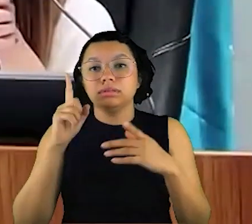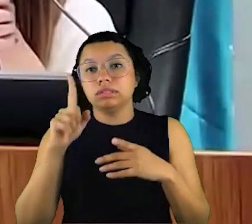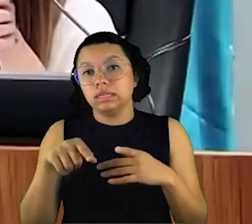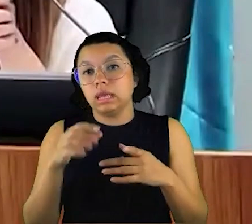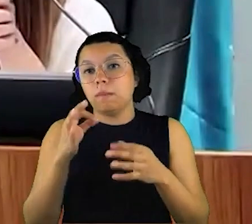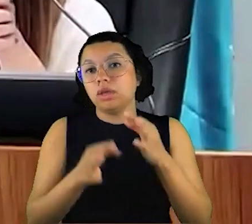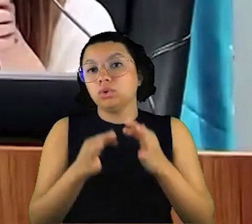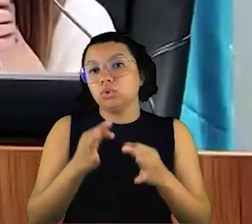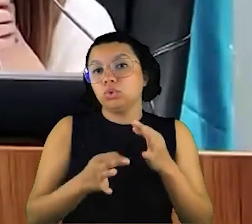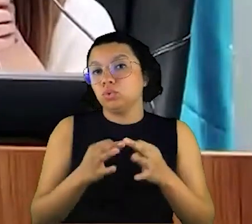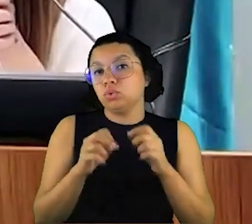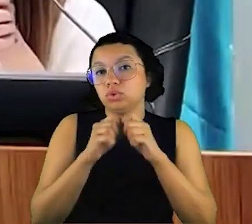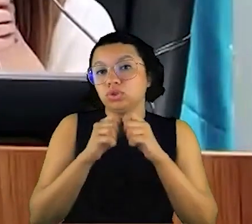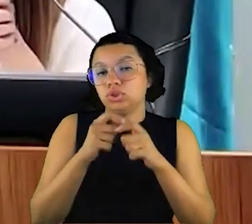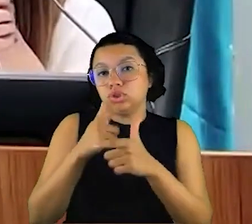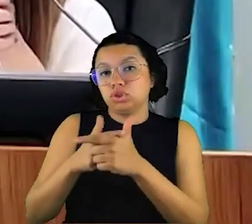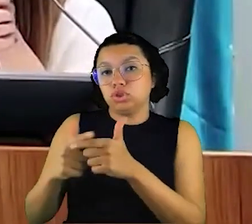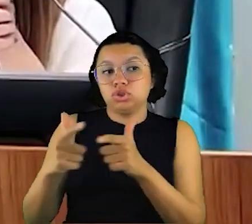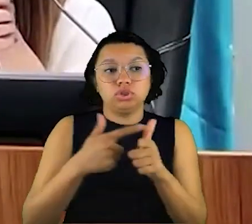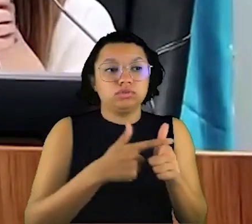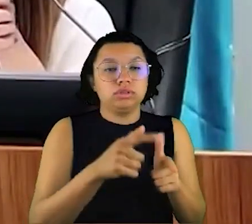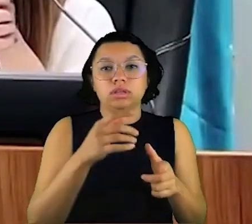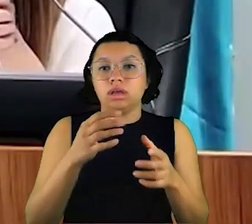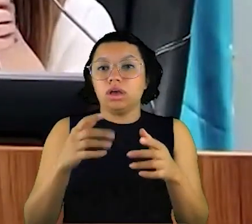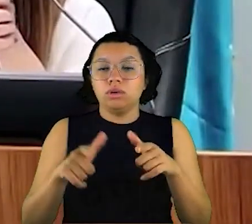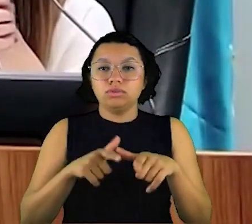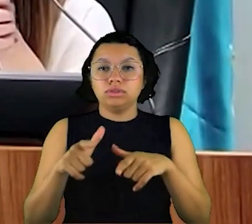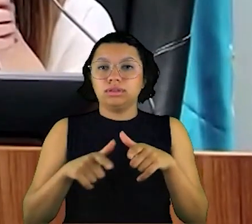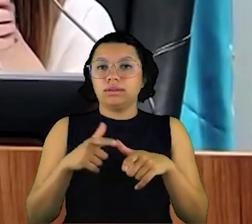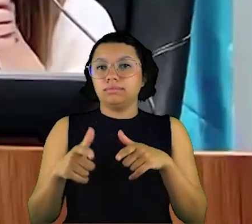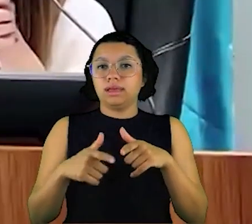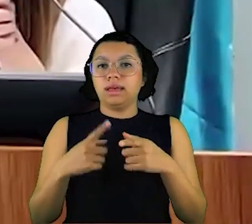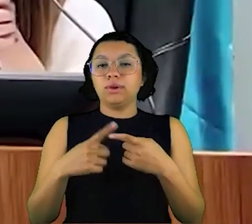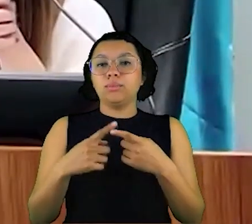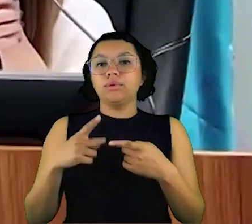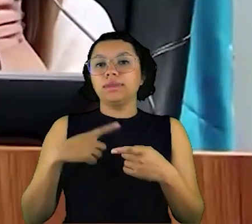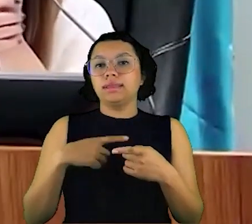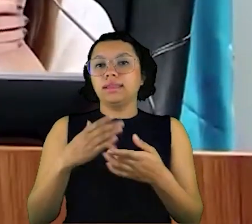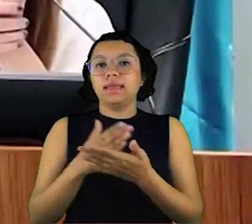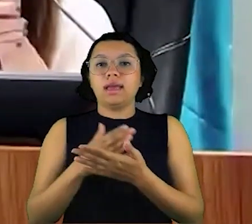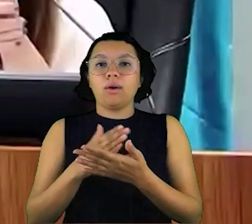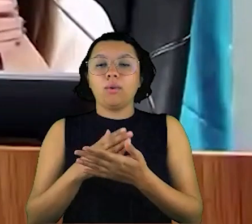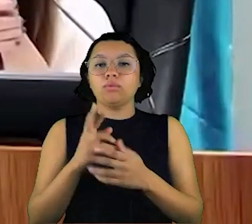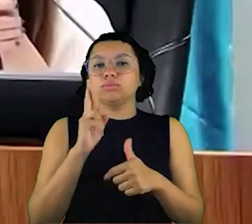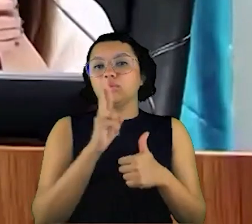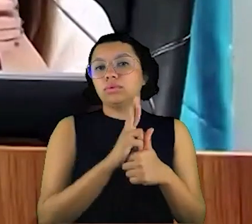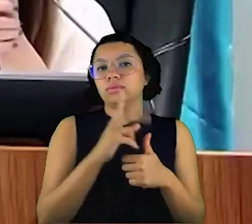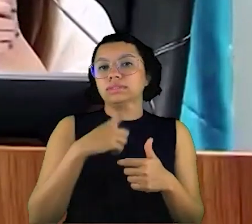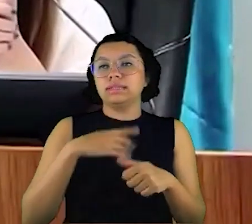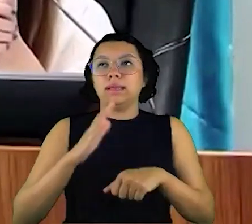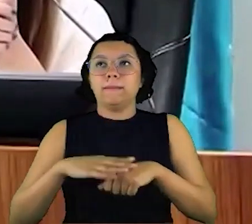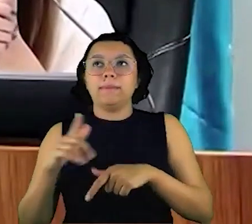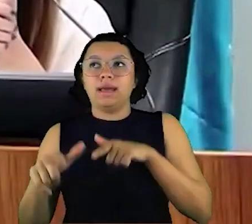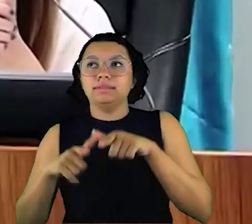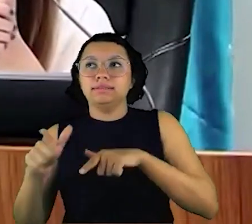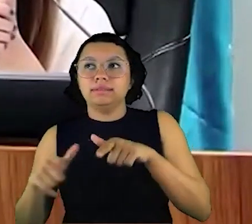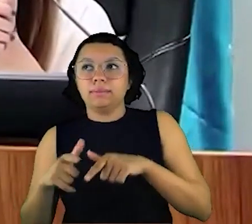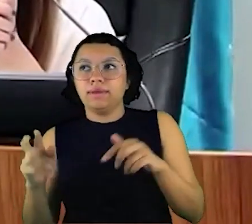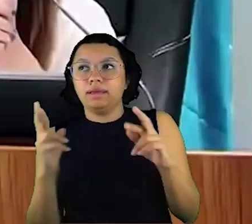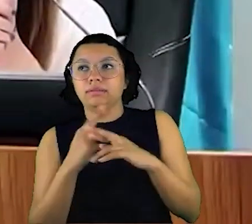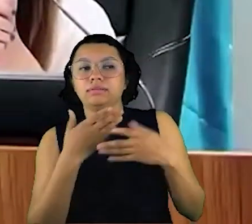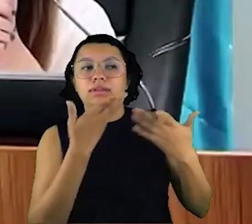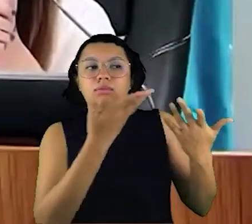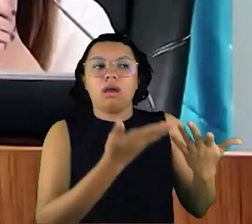de distribuição de serviço, porque haveria um ônus de trabalho muito grande para alguns procuradores, em